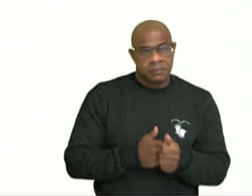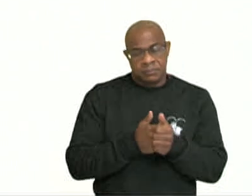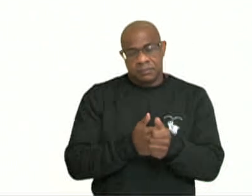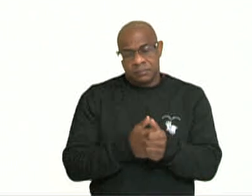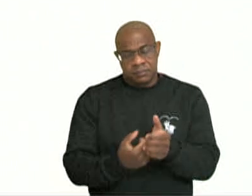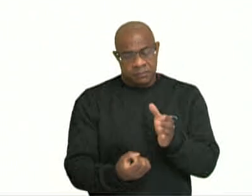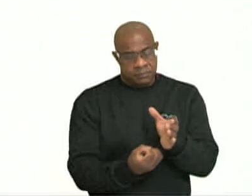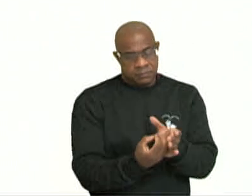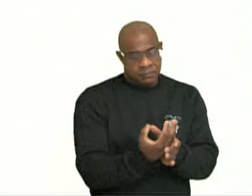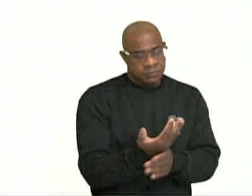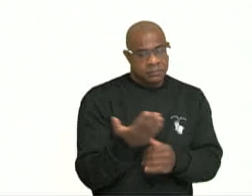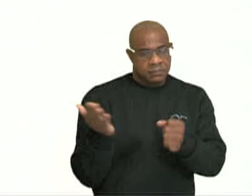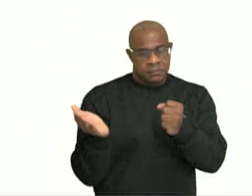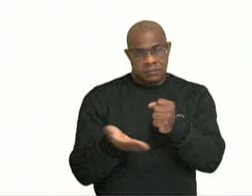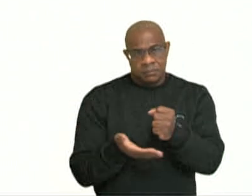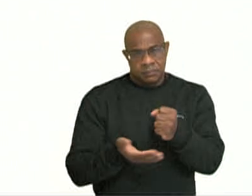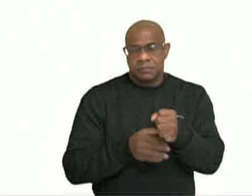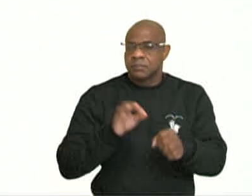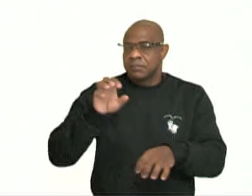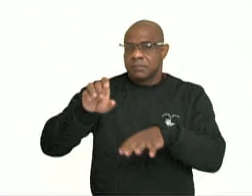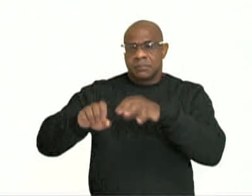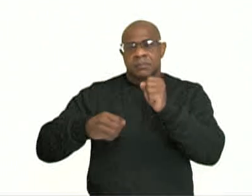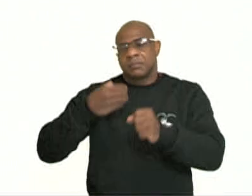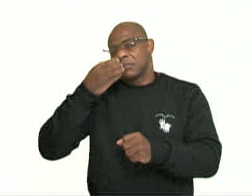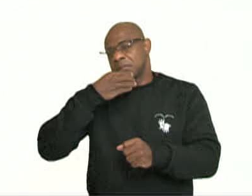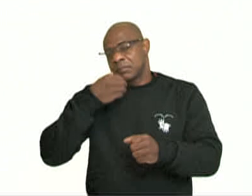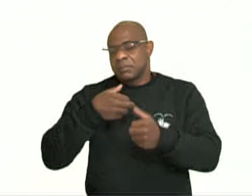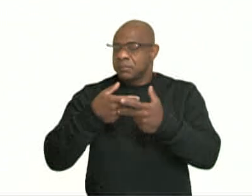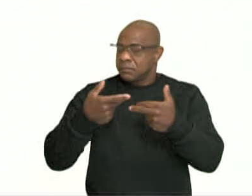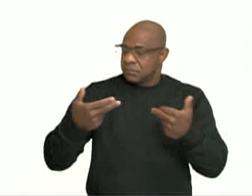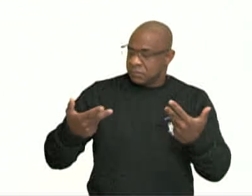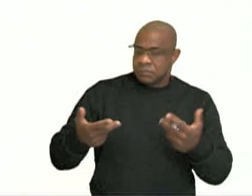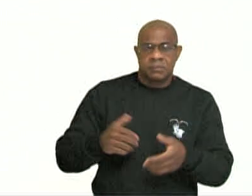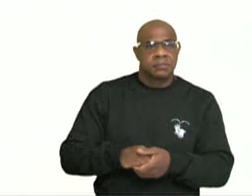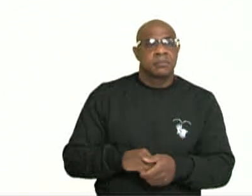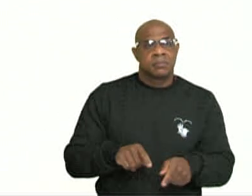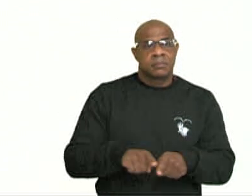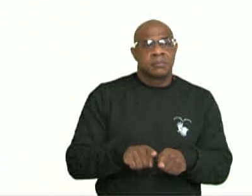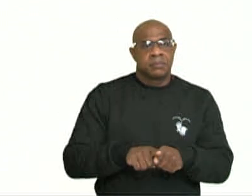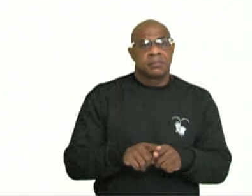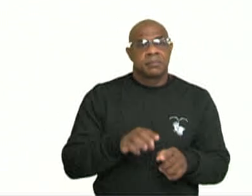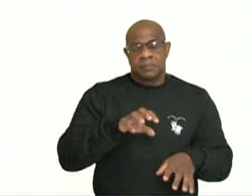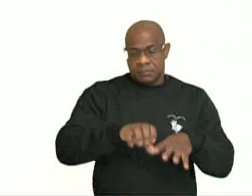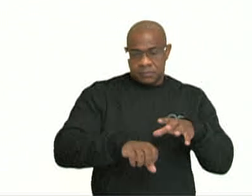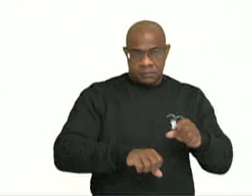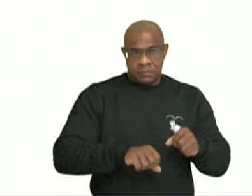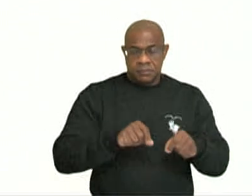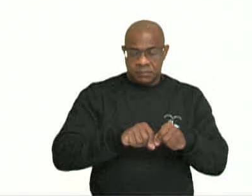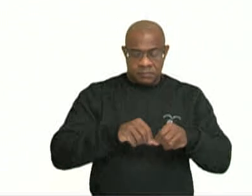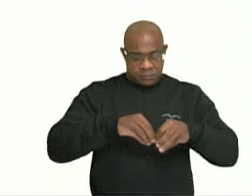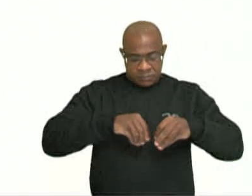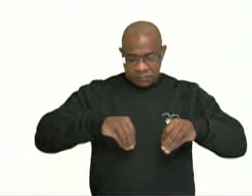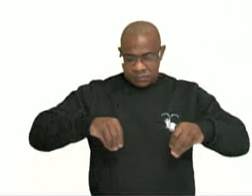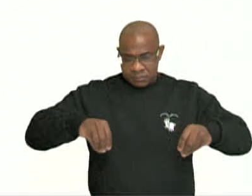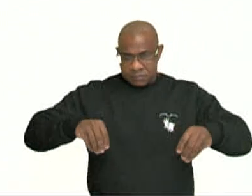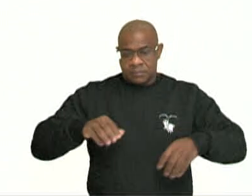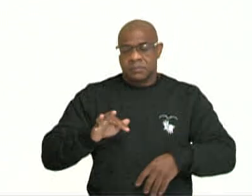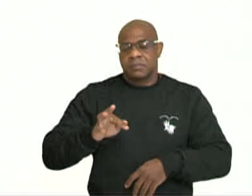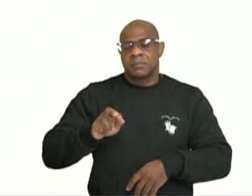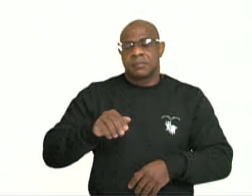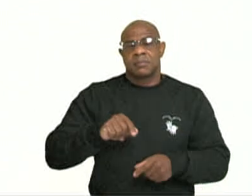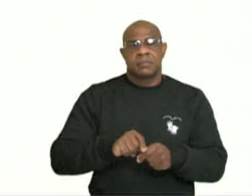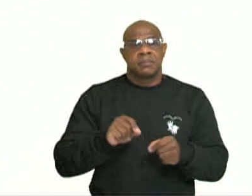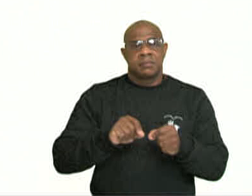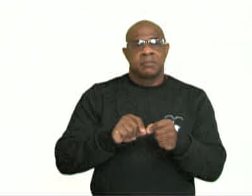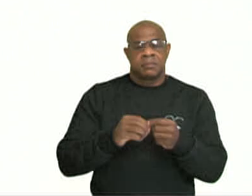das plantas e colher, extrair os frutos como castanha, pinhão, transportar produtos, fazer a farinha, tecer redes,